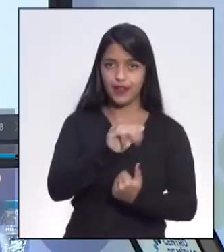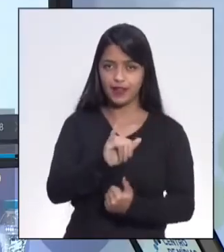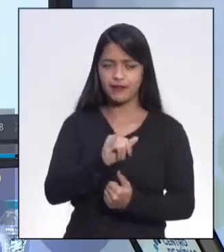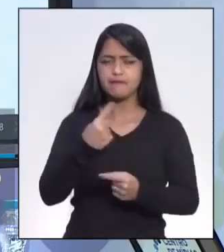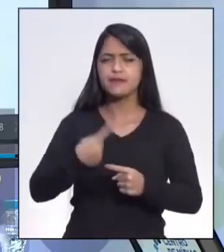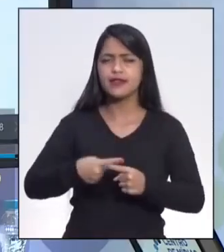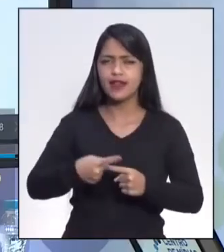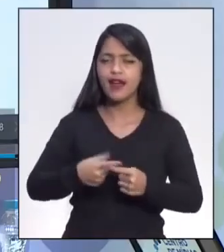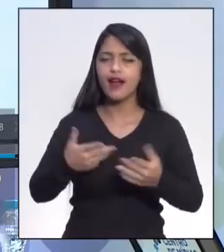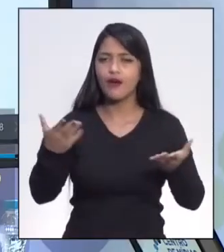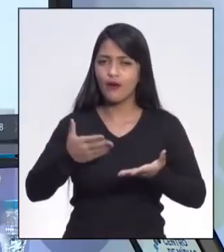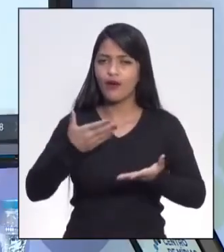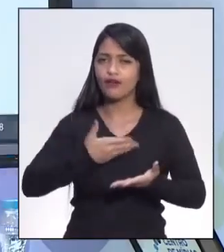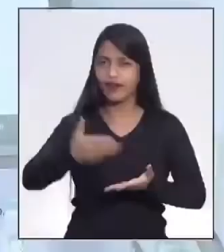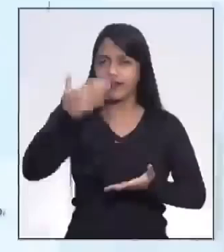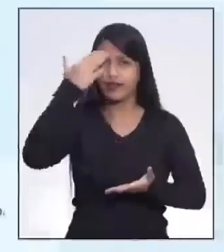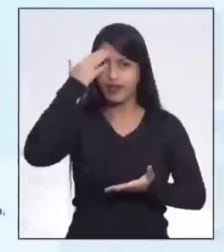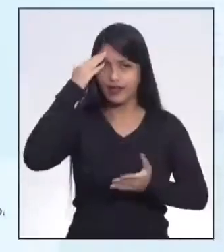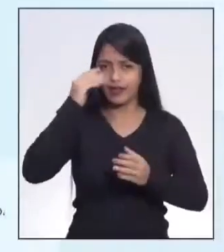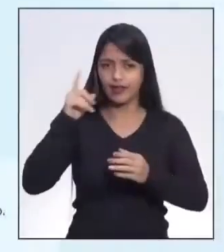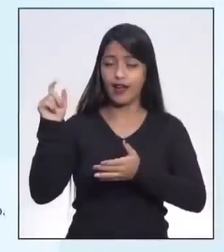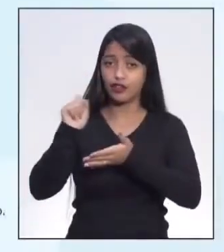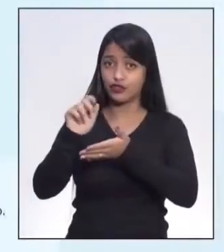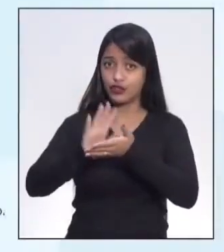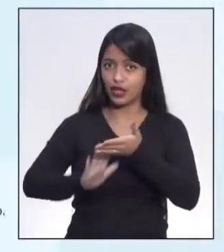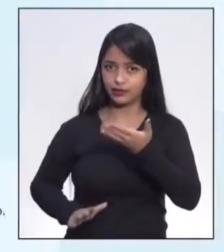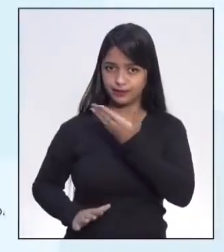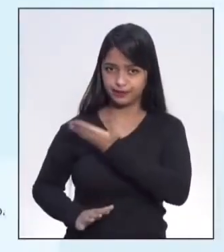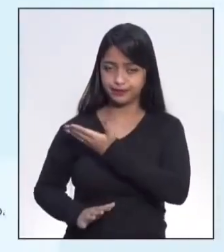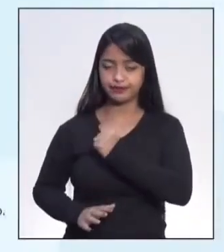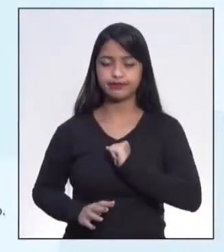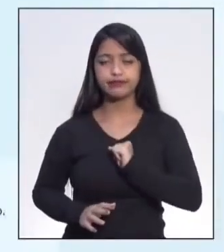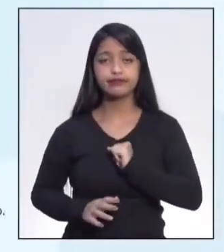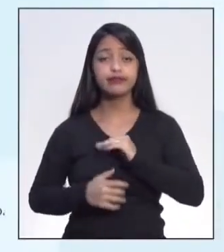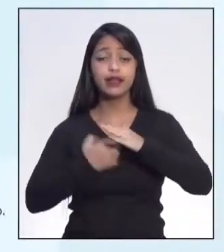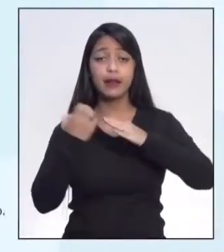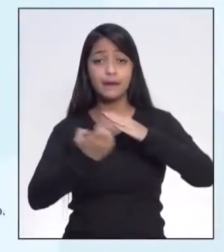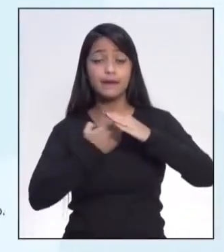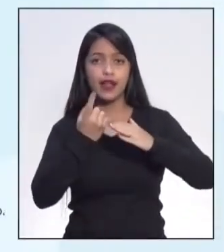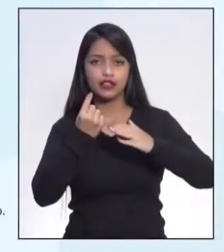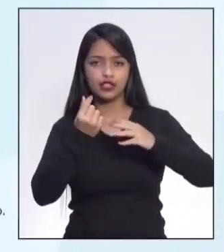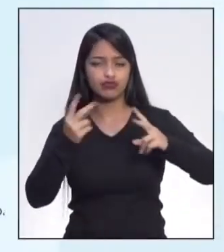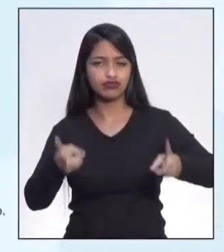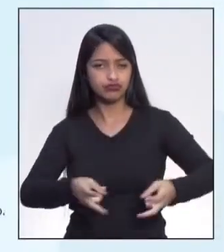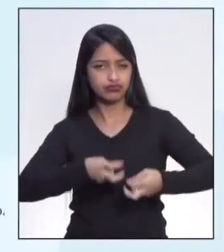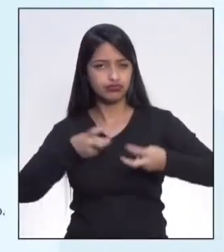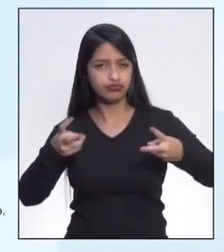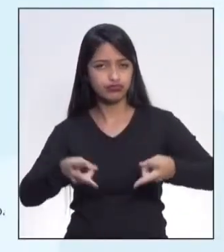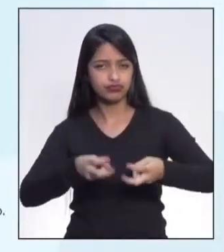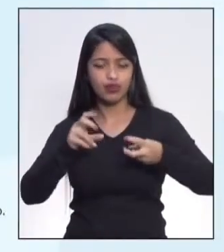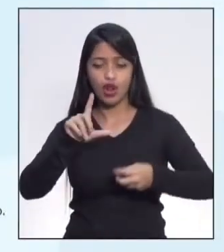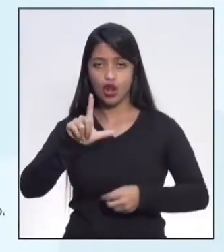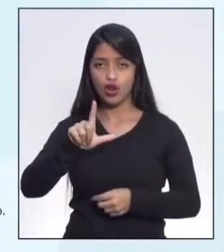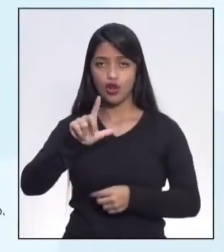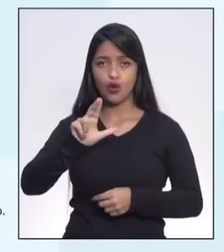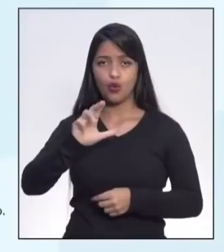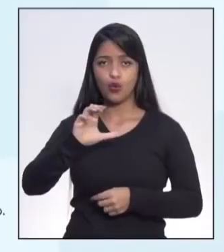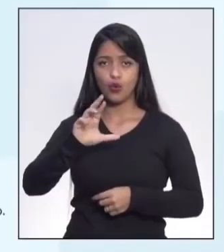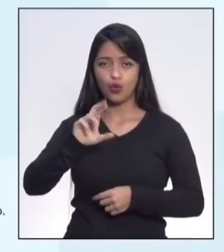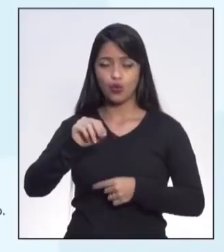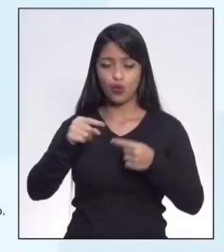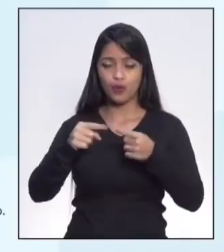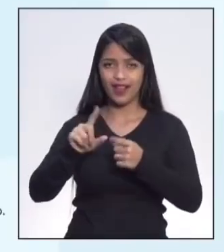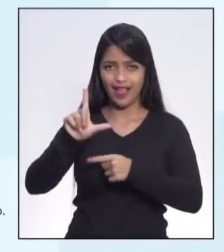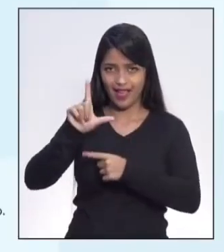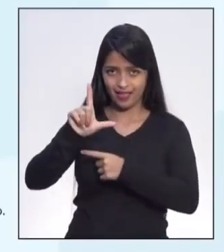segunda atividade. O lucro de uma empresa, que é o L maiúsculo ali da nossa função,